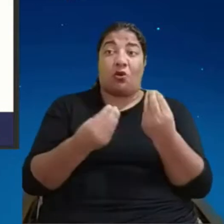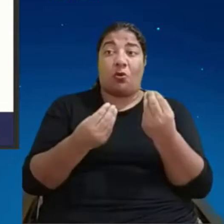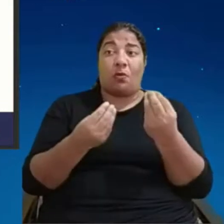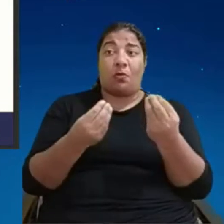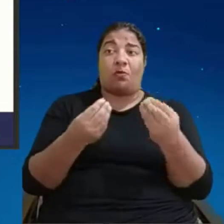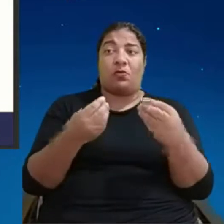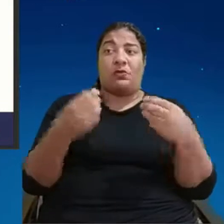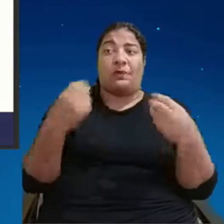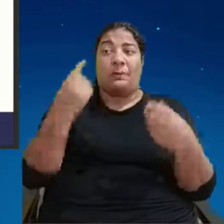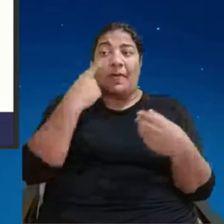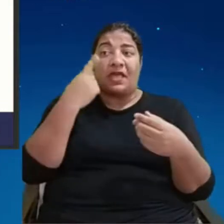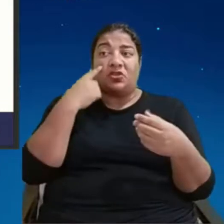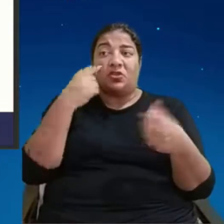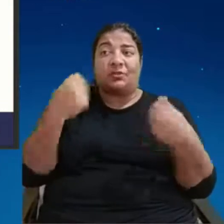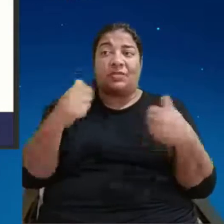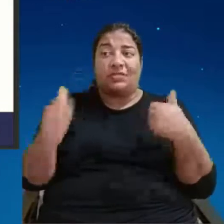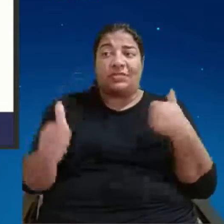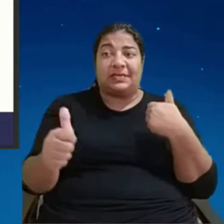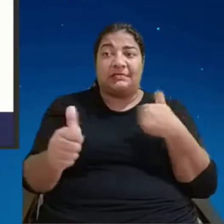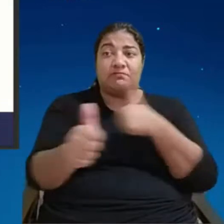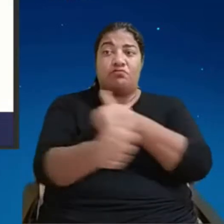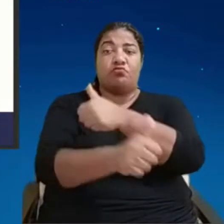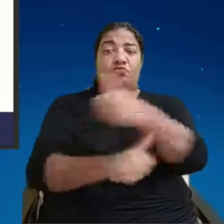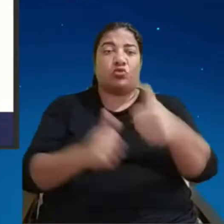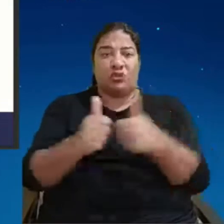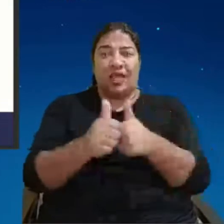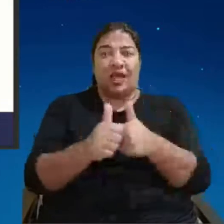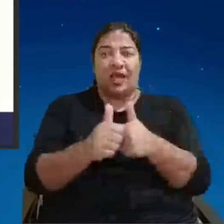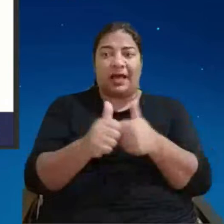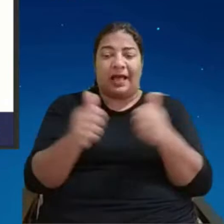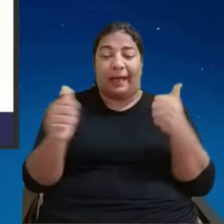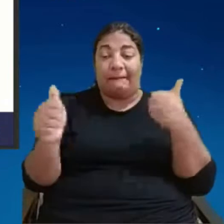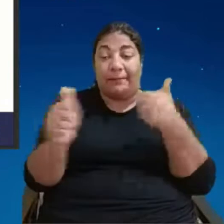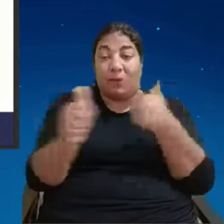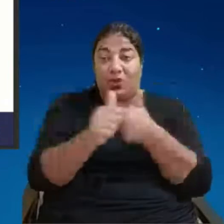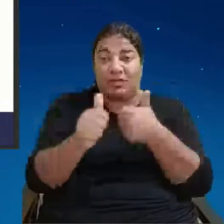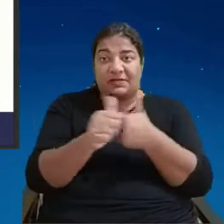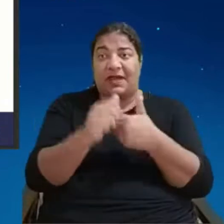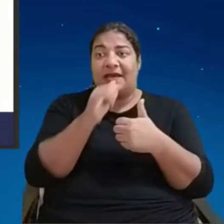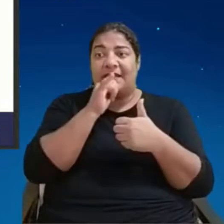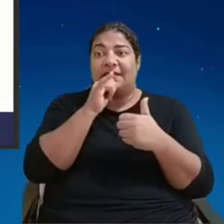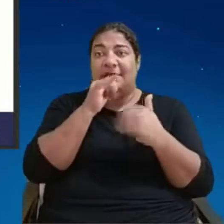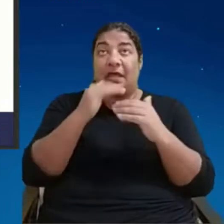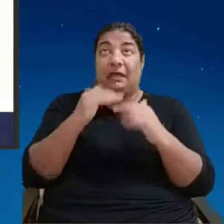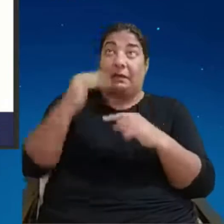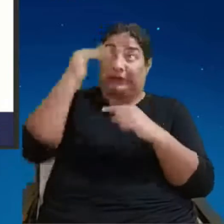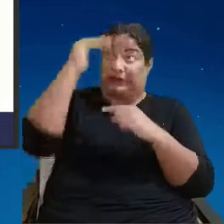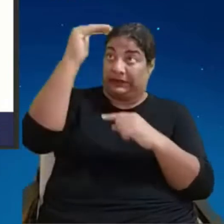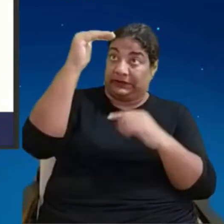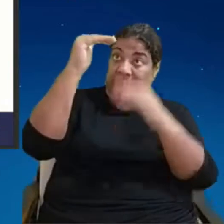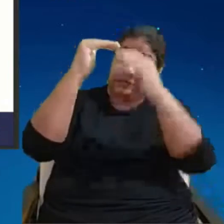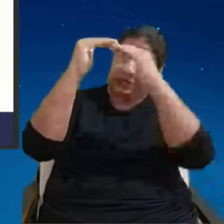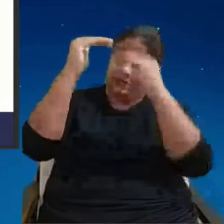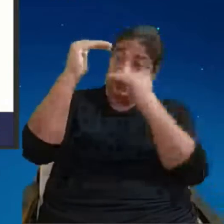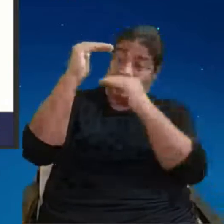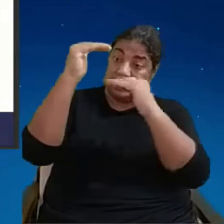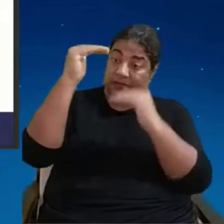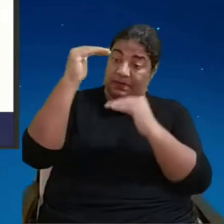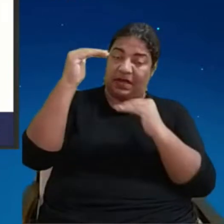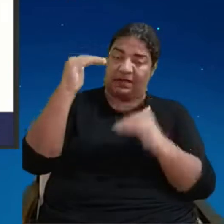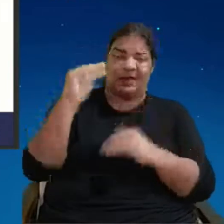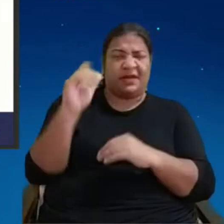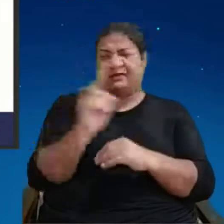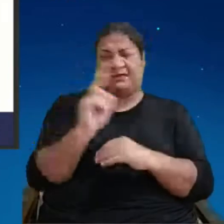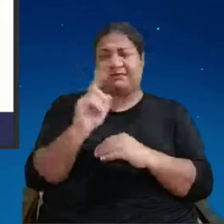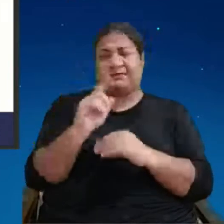essa hierarquia, né, que já não é mais assim. Eu tenho não sei quantas, eu peço assim às vezes para um cliente que